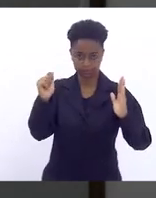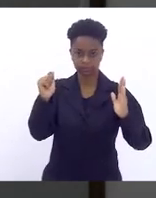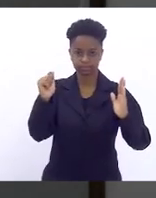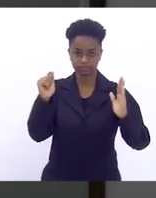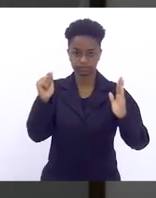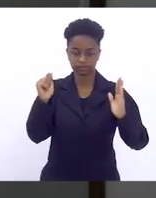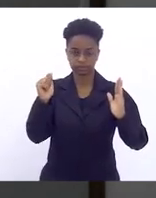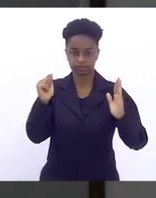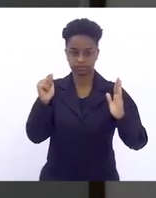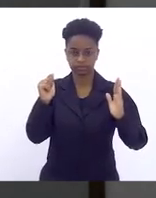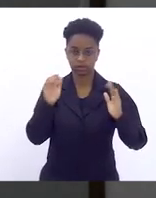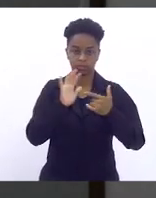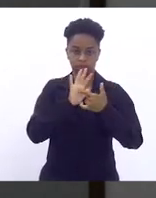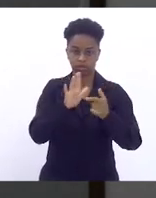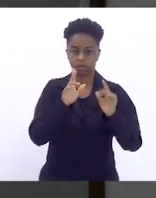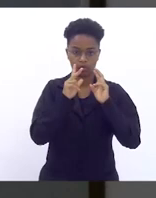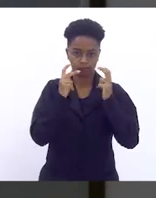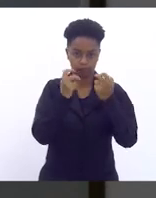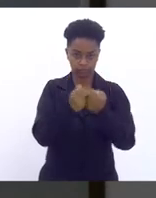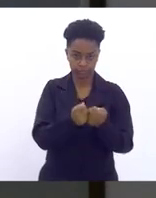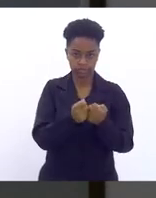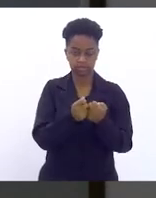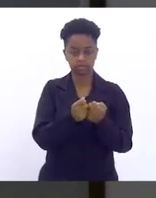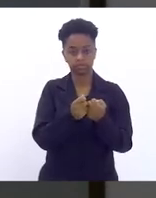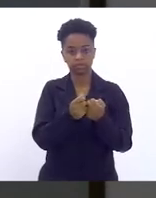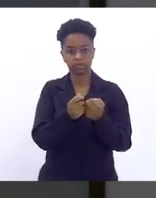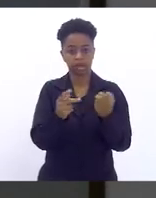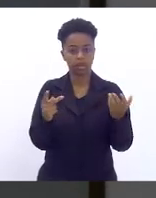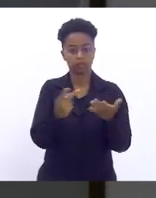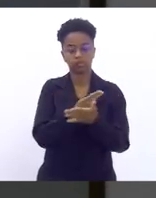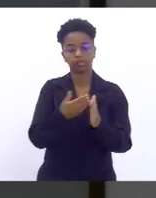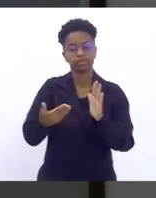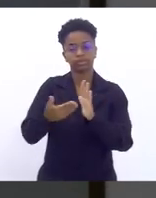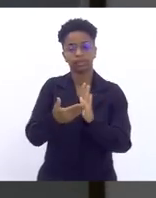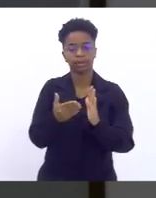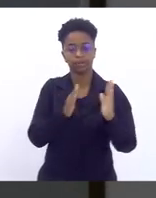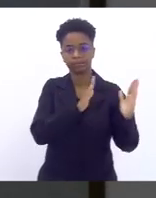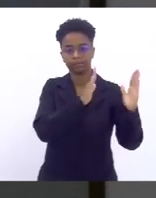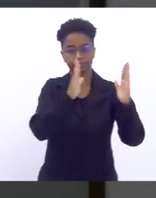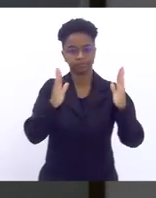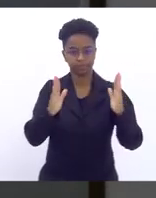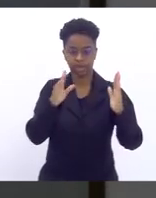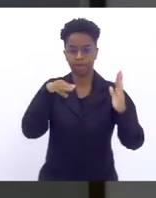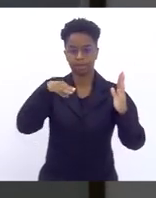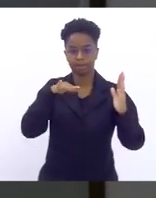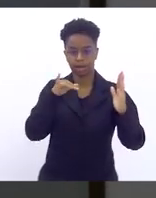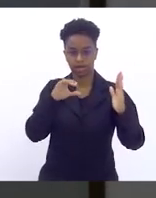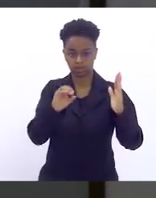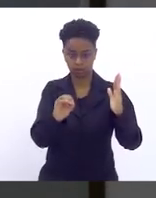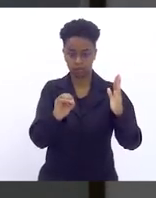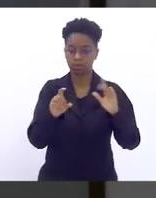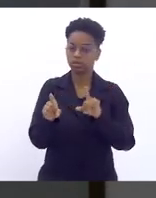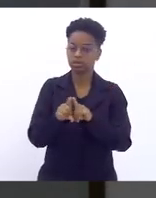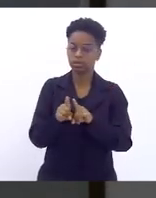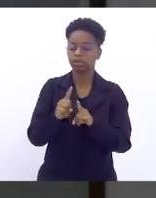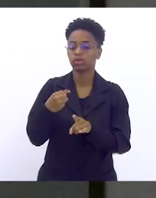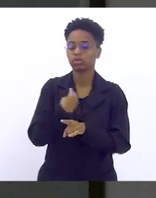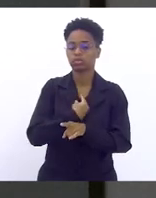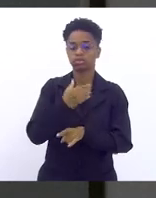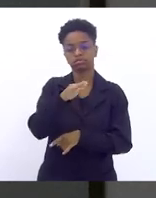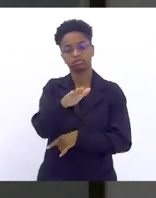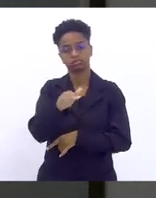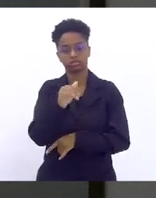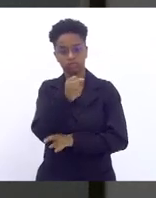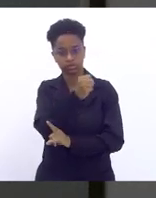a com as oficinas ela elas vão até maio né com as câmaras técnicas nós chama da sociedade